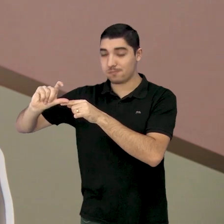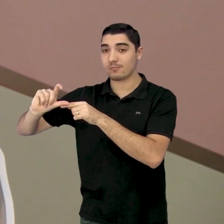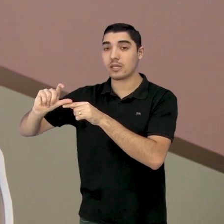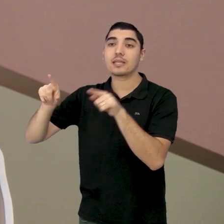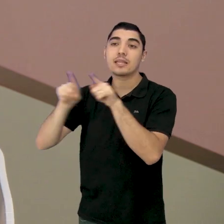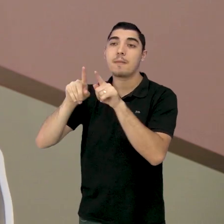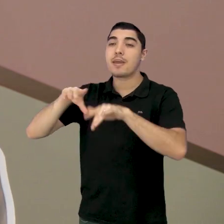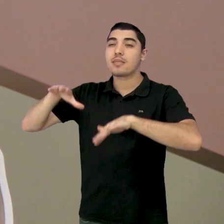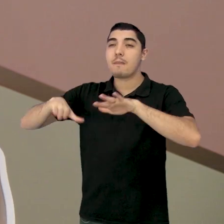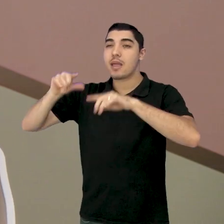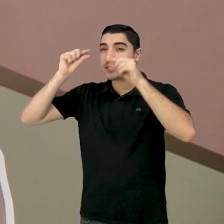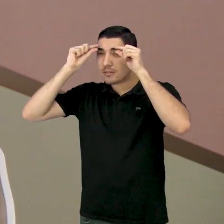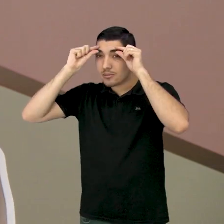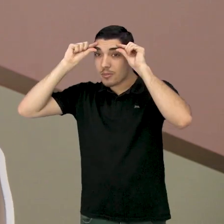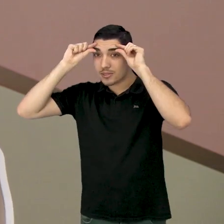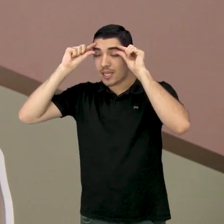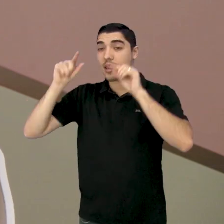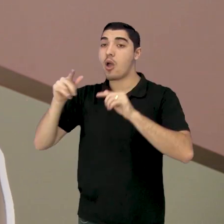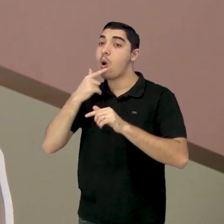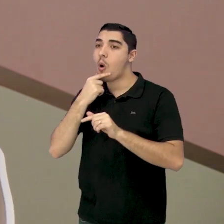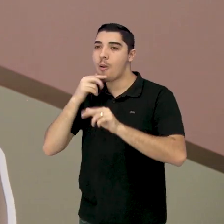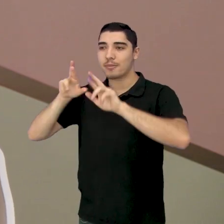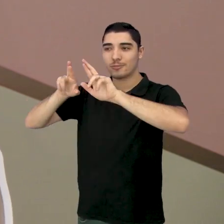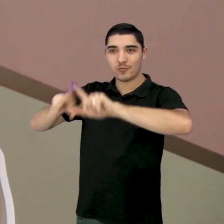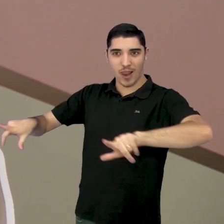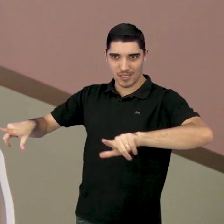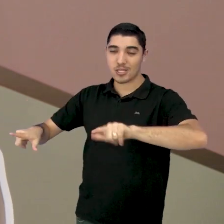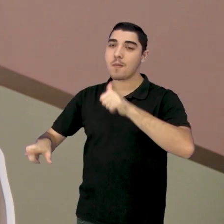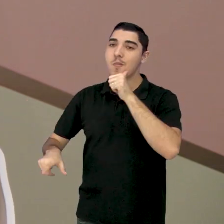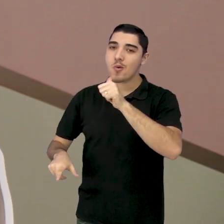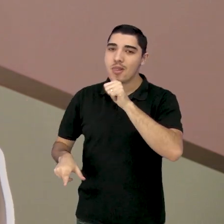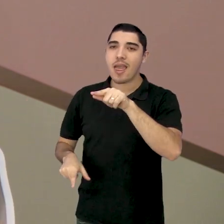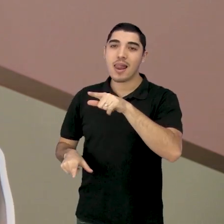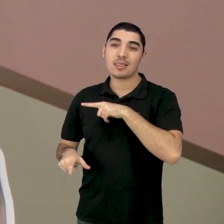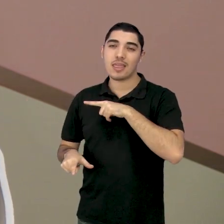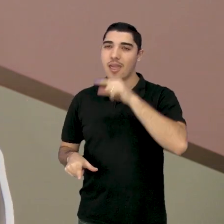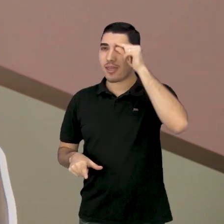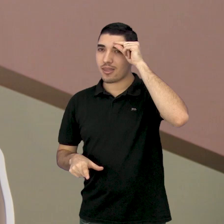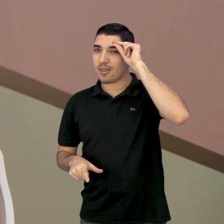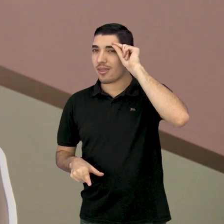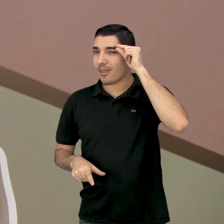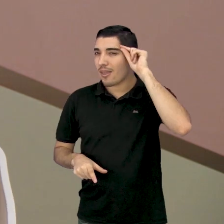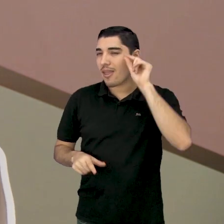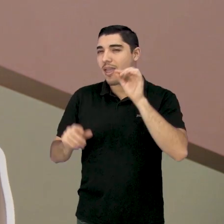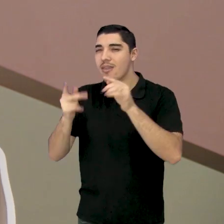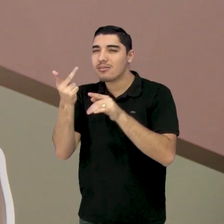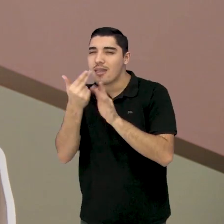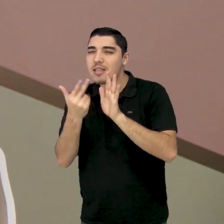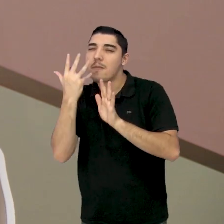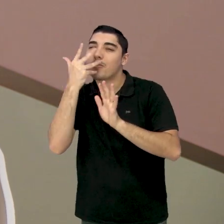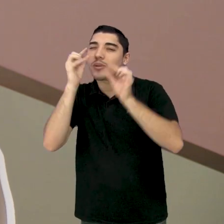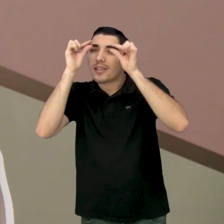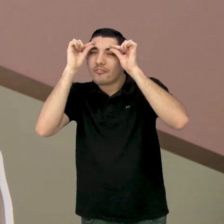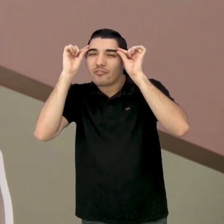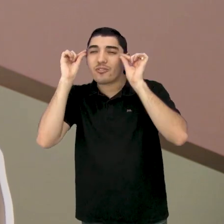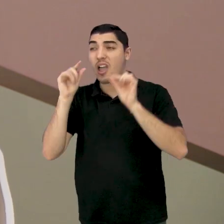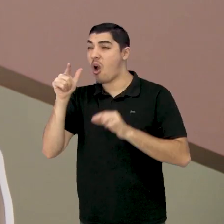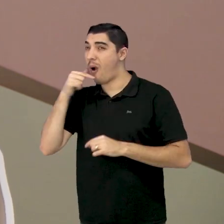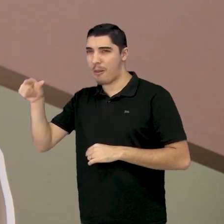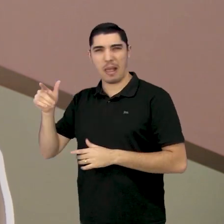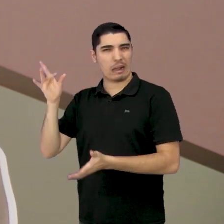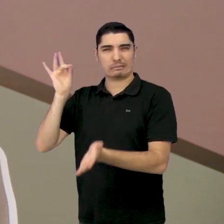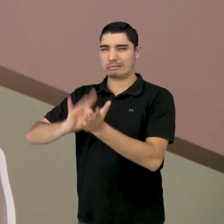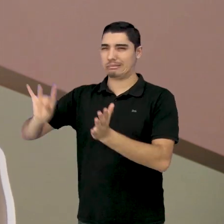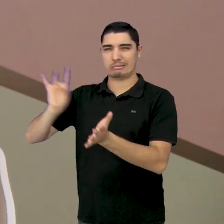tem a questão da sobrancelha, né? Que isso varia muito da mulher para o homem. A mulher tem esse desenho da sobrancelha um pouquinho mais arqueada e o homem já corre disso,